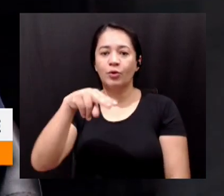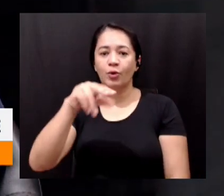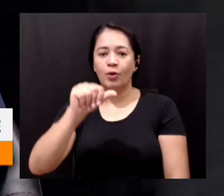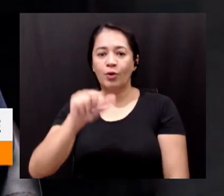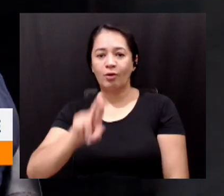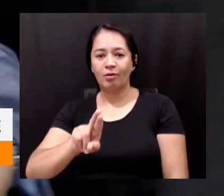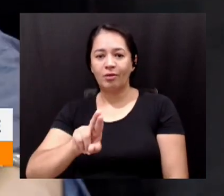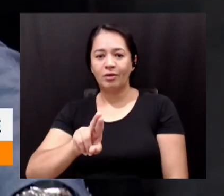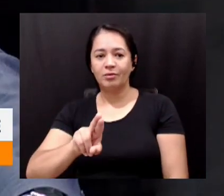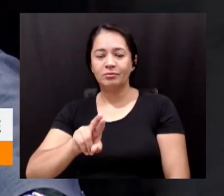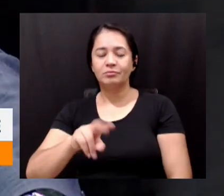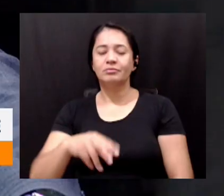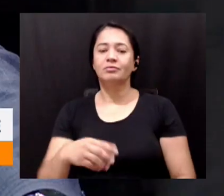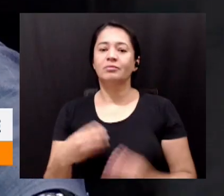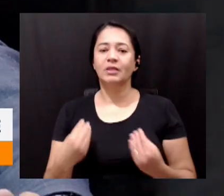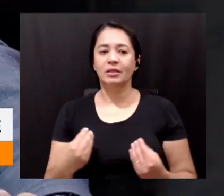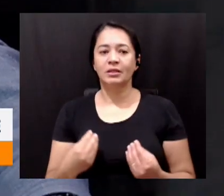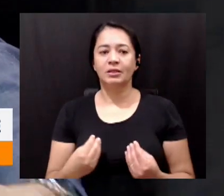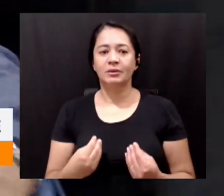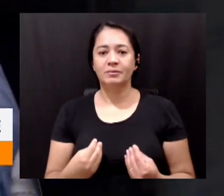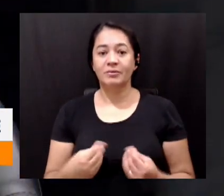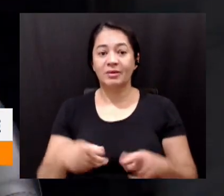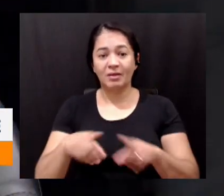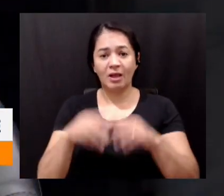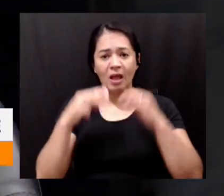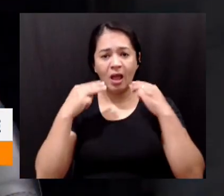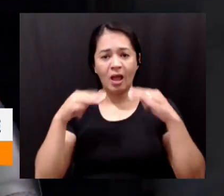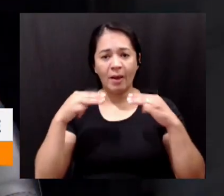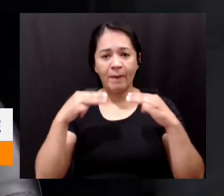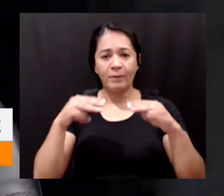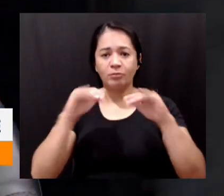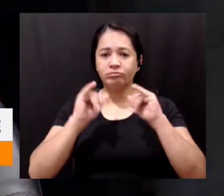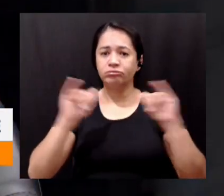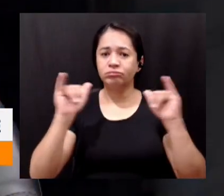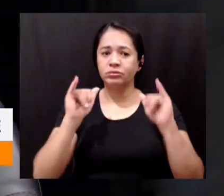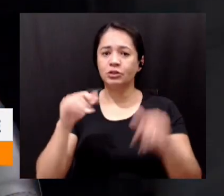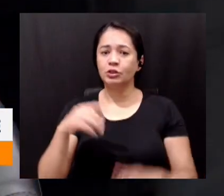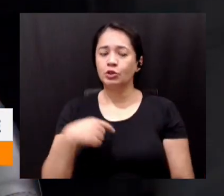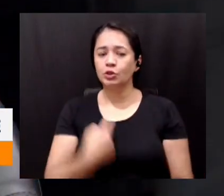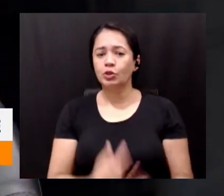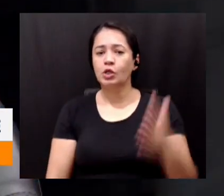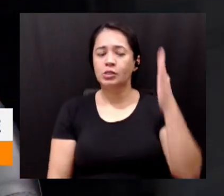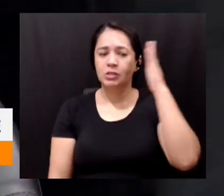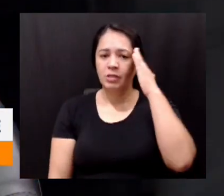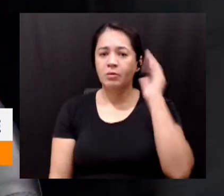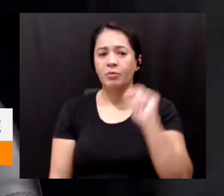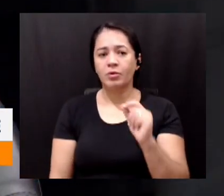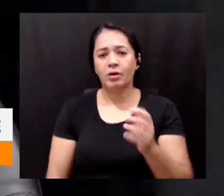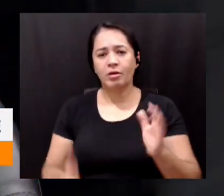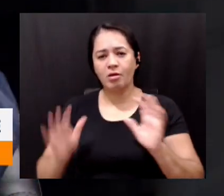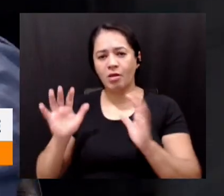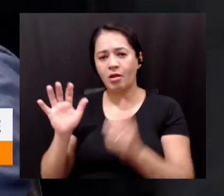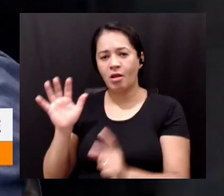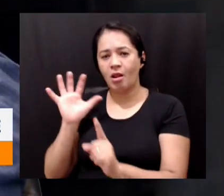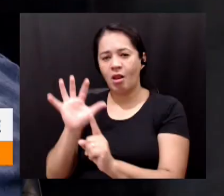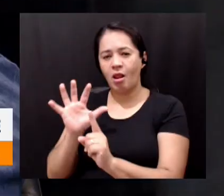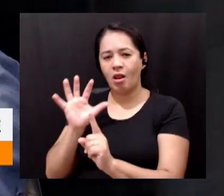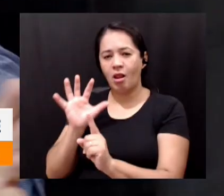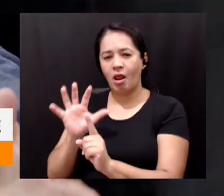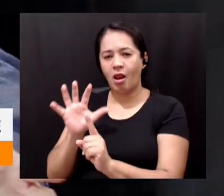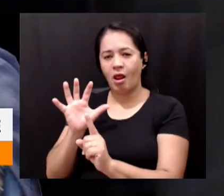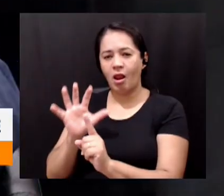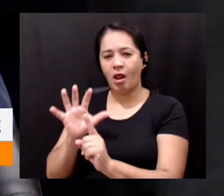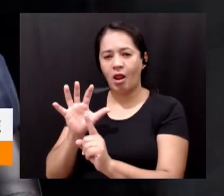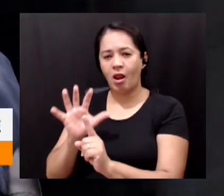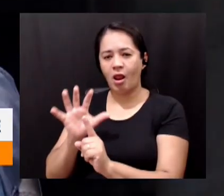regulamentar essa questão também da publicidade, porque a publicidade a gente sabe, né, que ela vai influenciando assim, ativamente